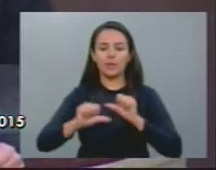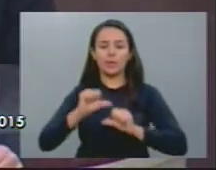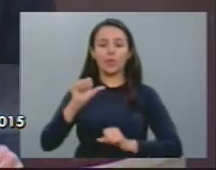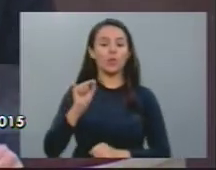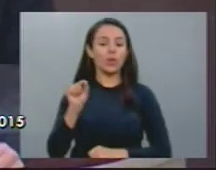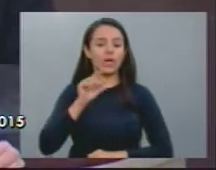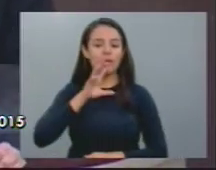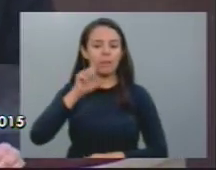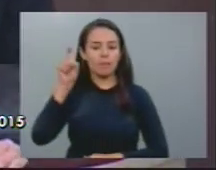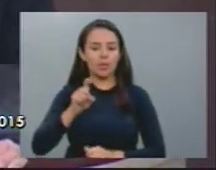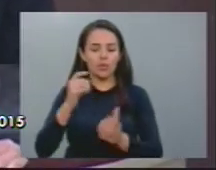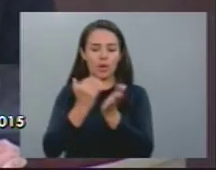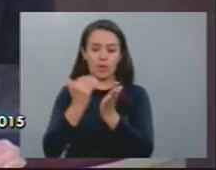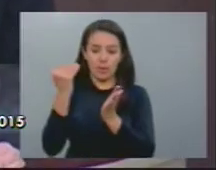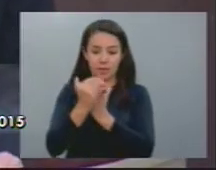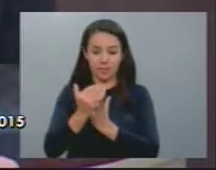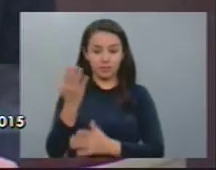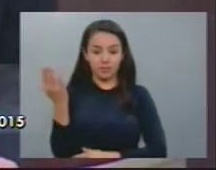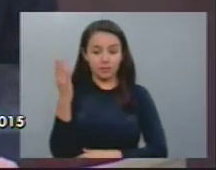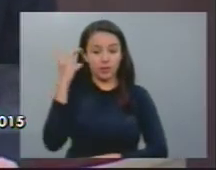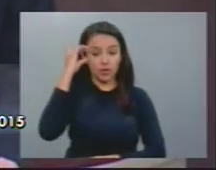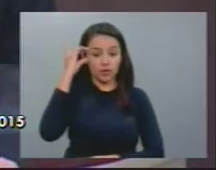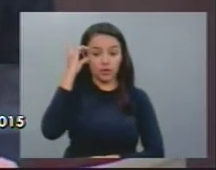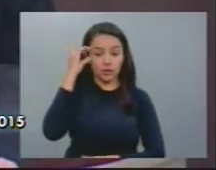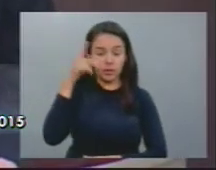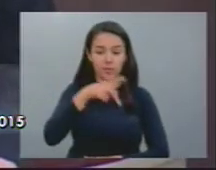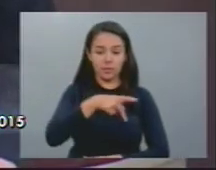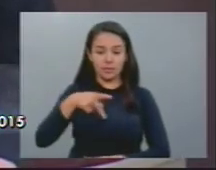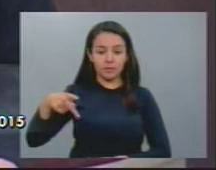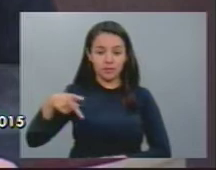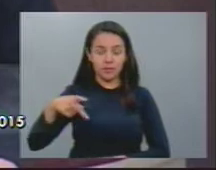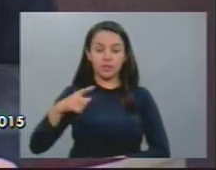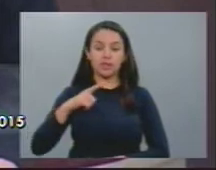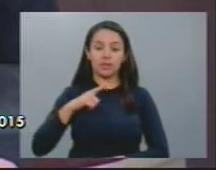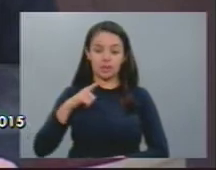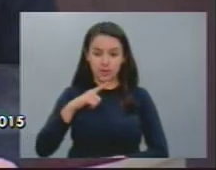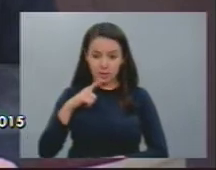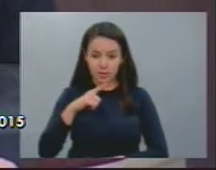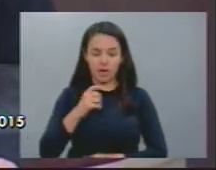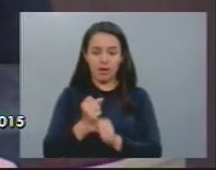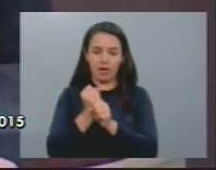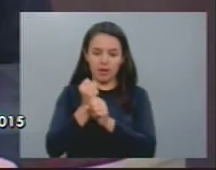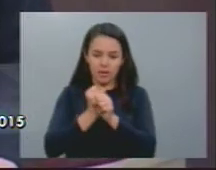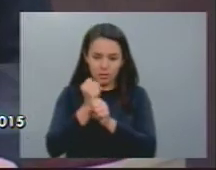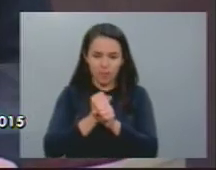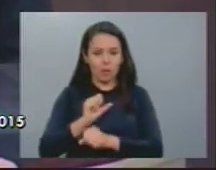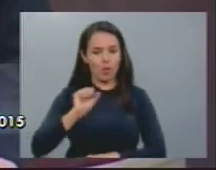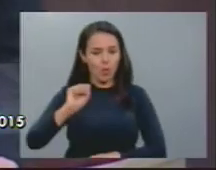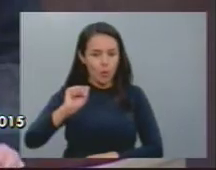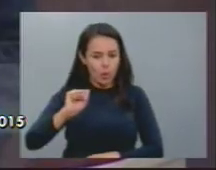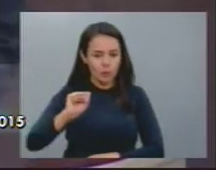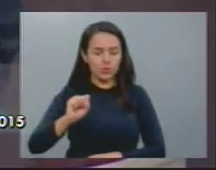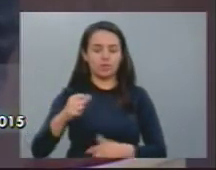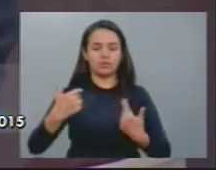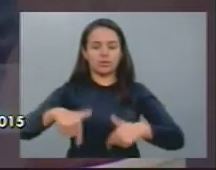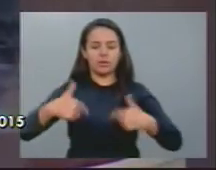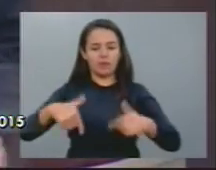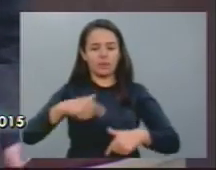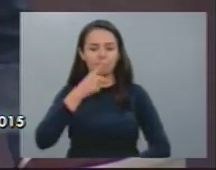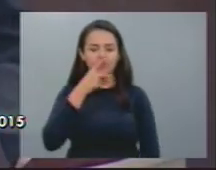Portanto, o presidente Dilma, que inicia o seu segundo mandato, o fez